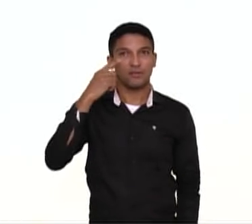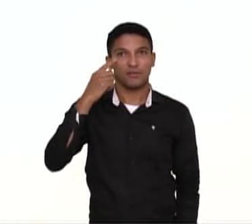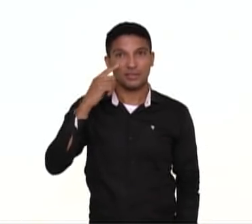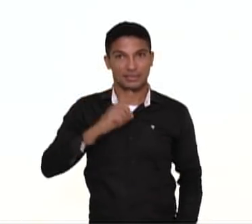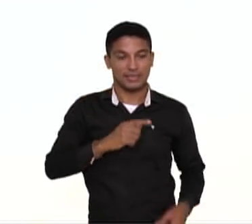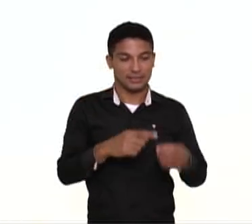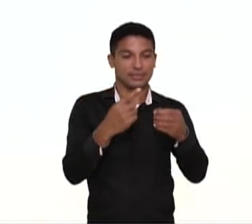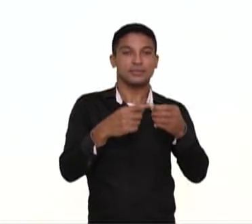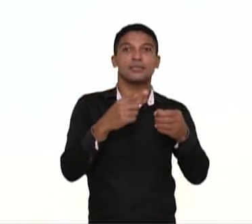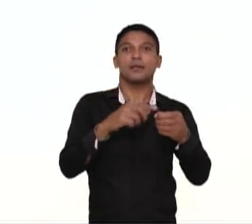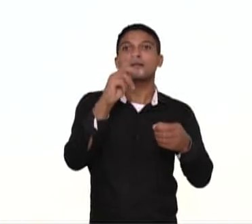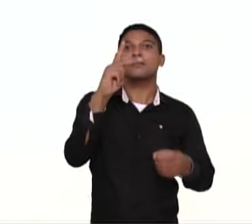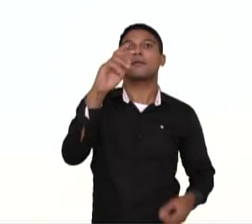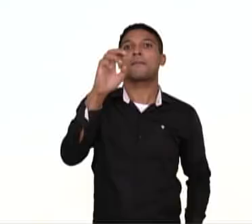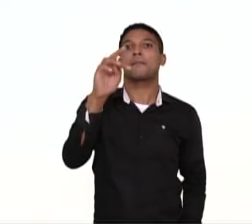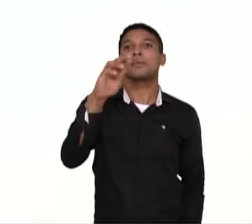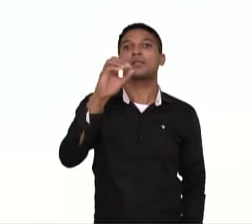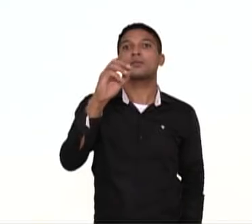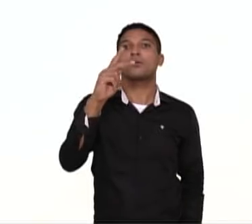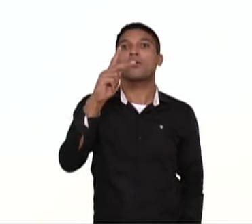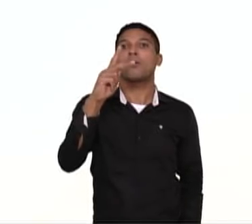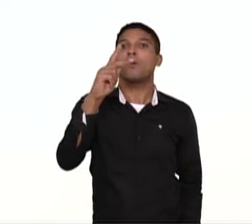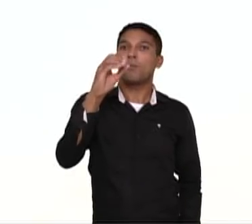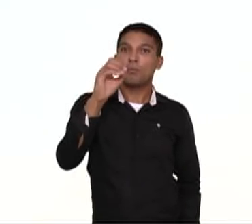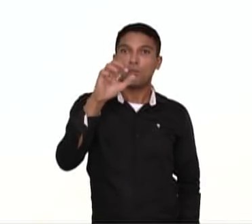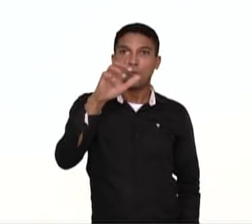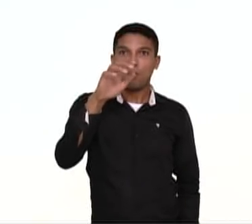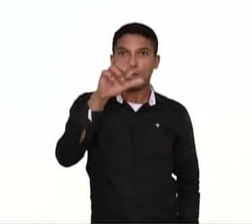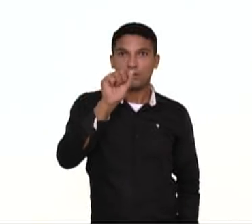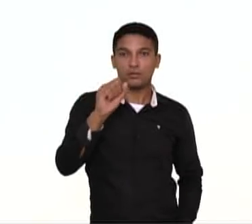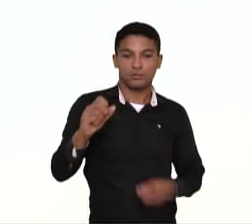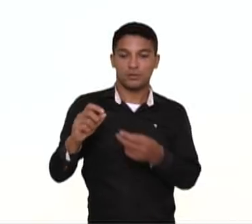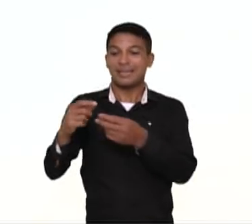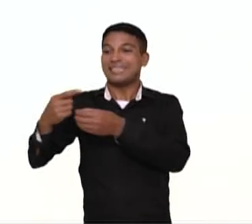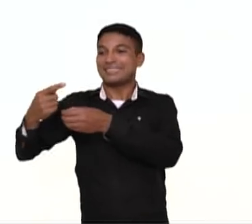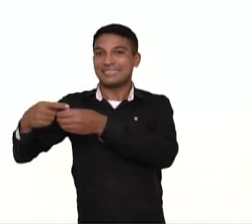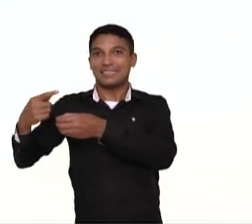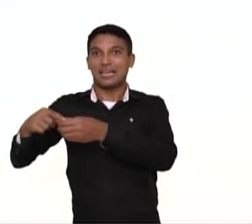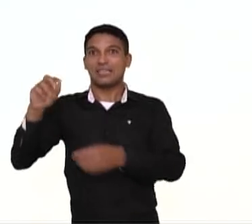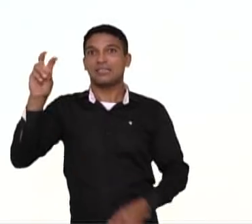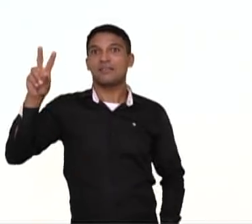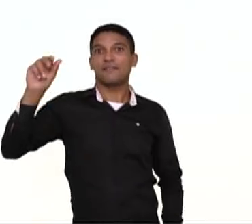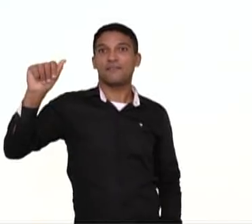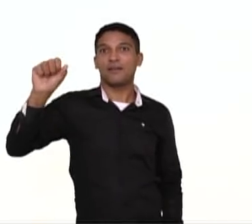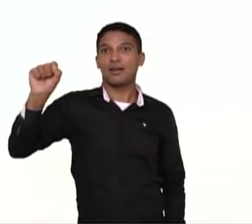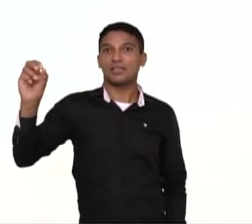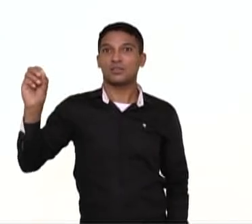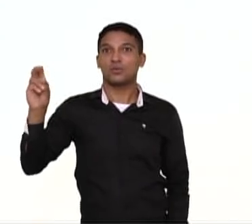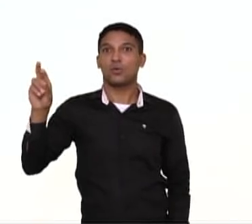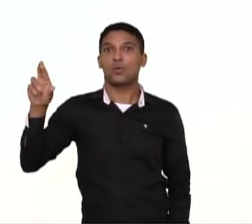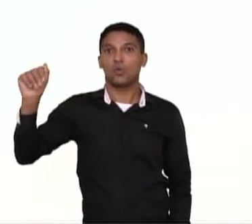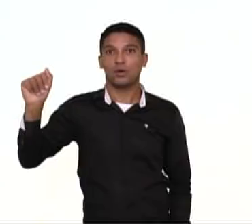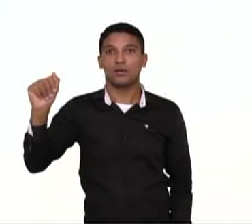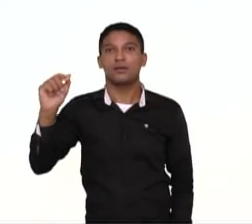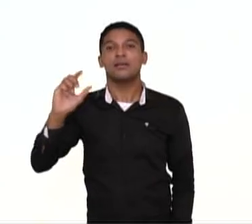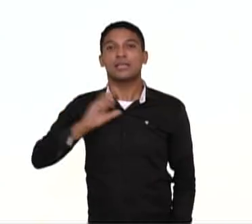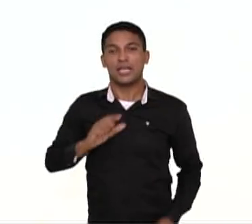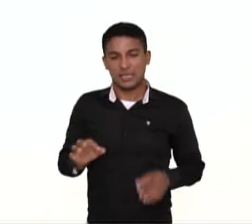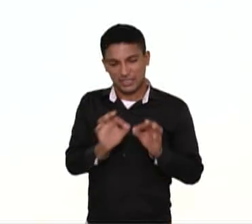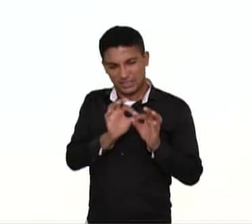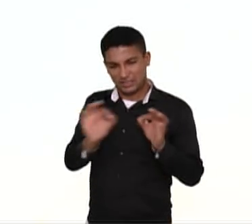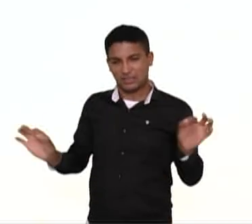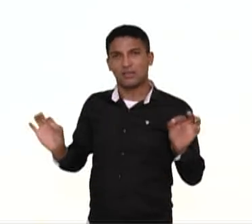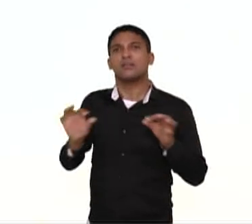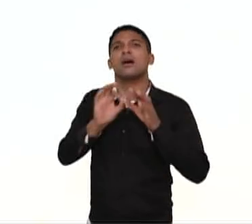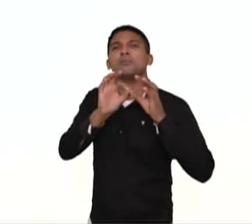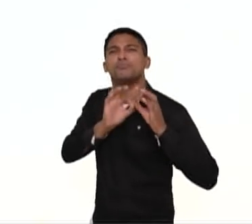Vassouras, cidades do interior do estado do Rio de Janeiro, é de menos de um centímetro, né? 0,6